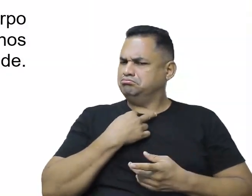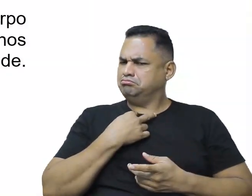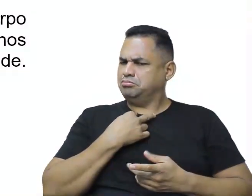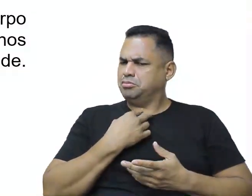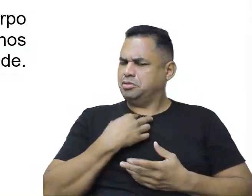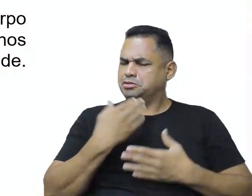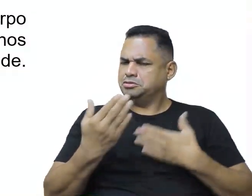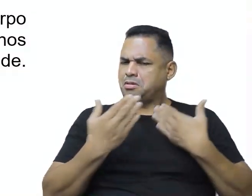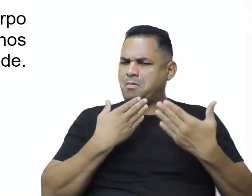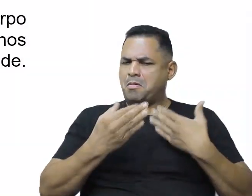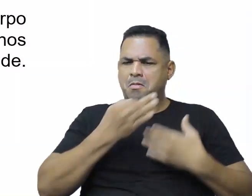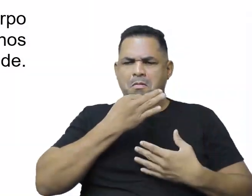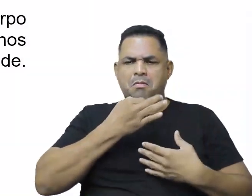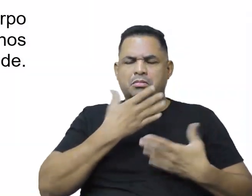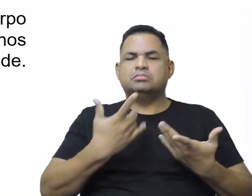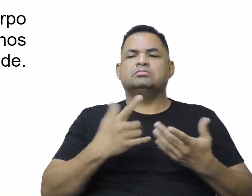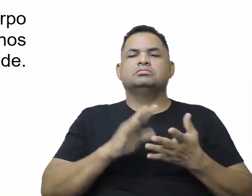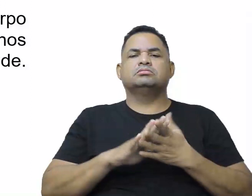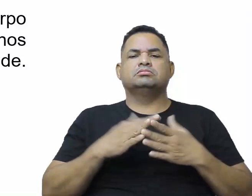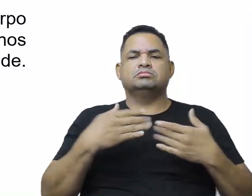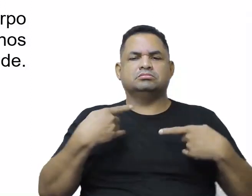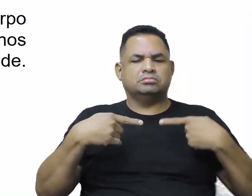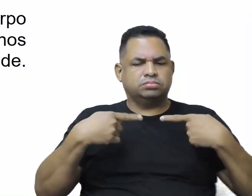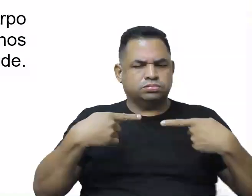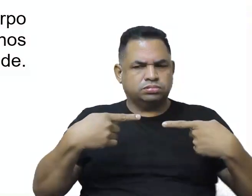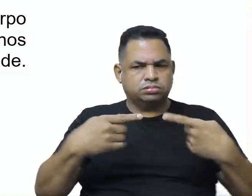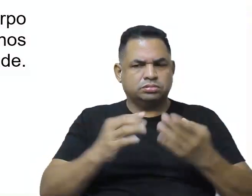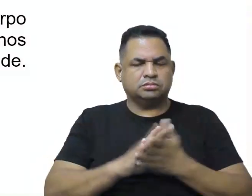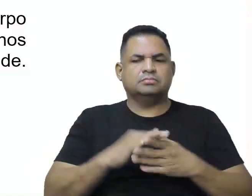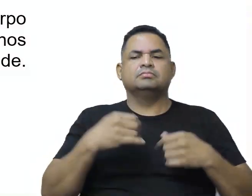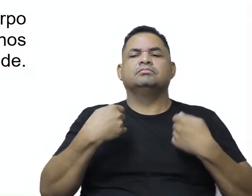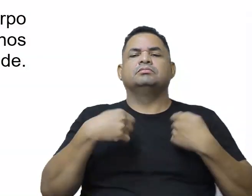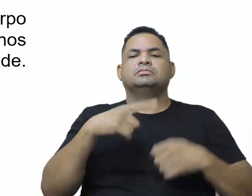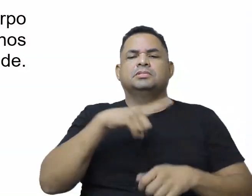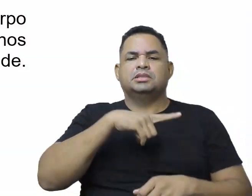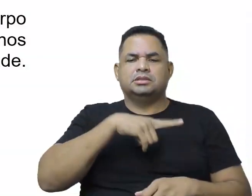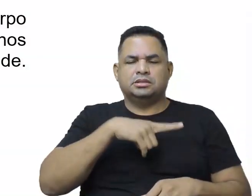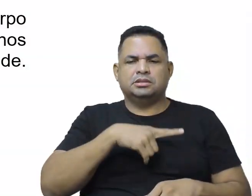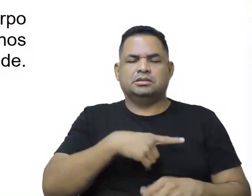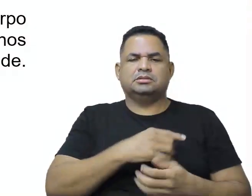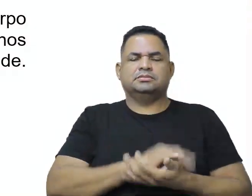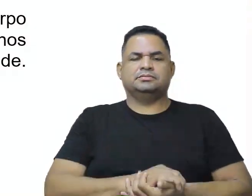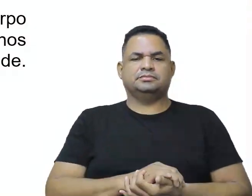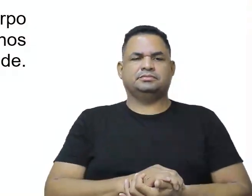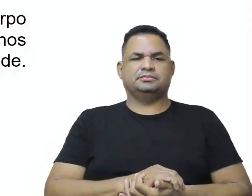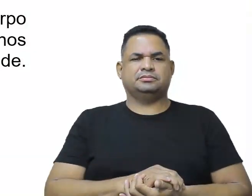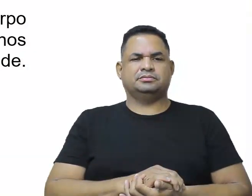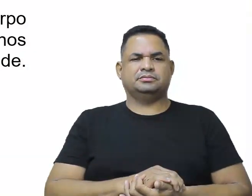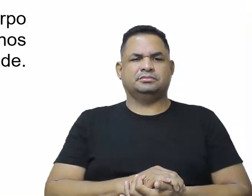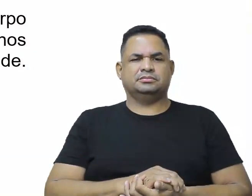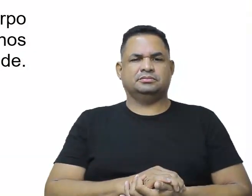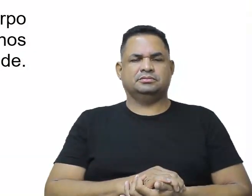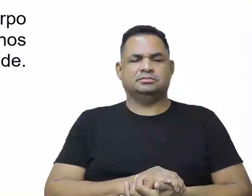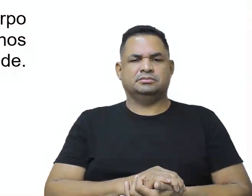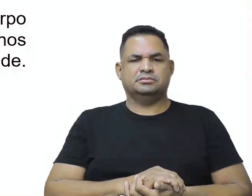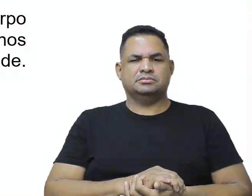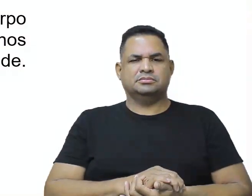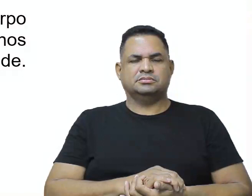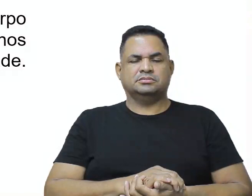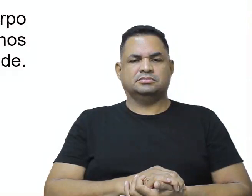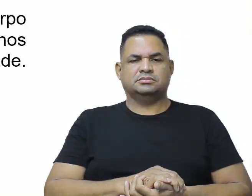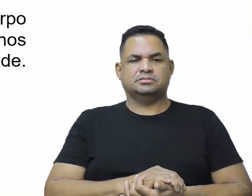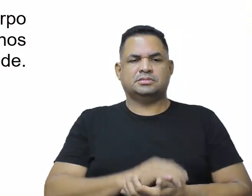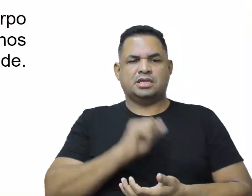discussões ou né gente tem que tá ligado aí essas discussões né então ah ah tá errada por